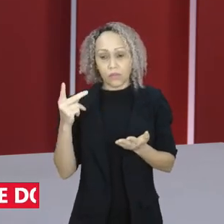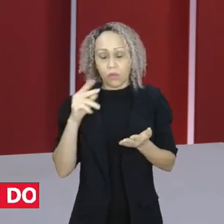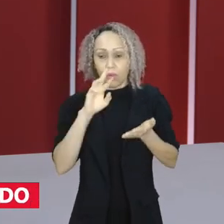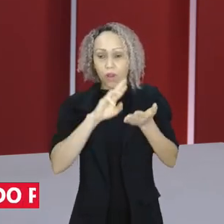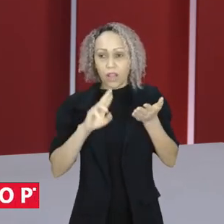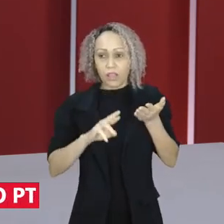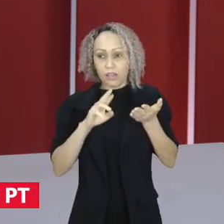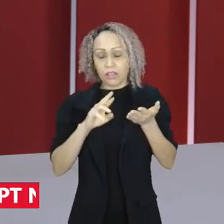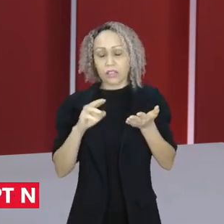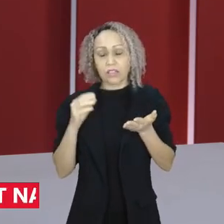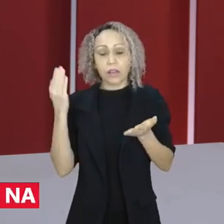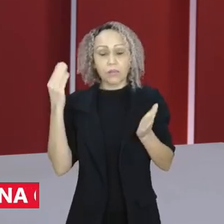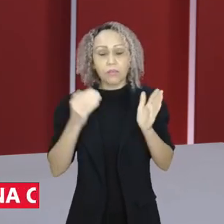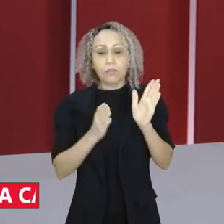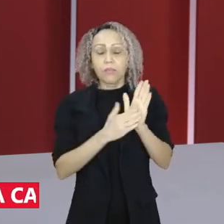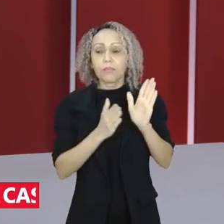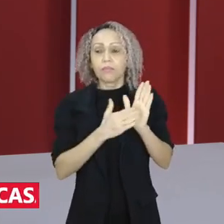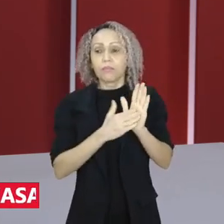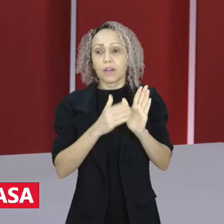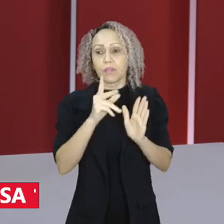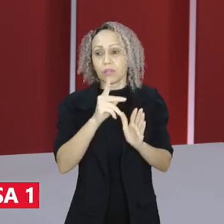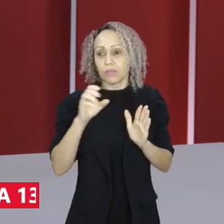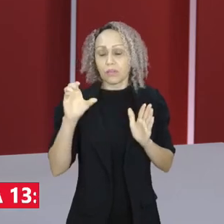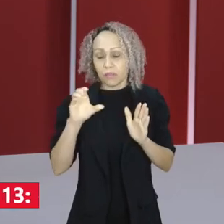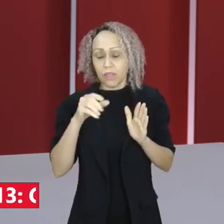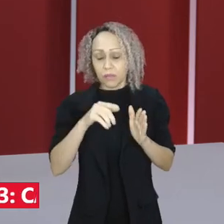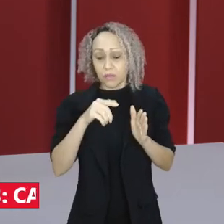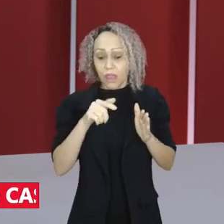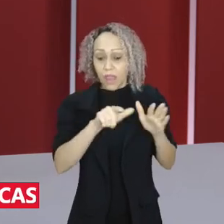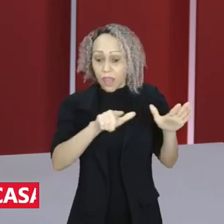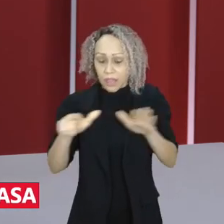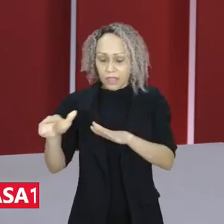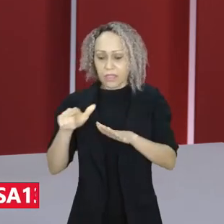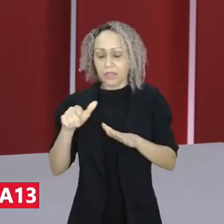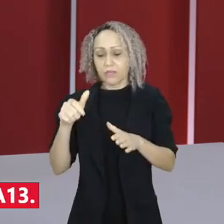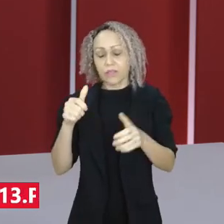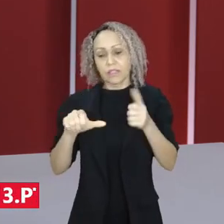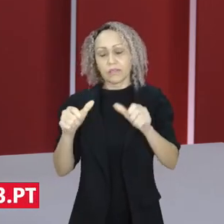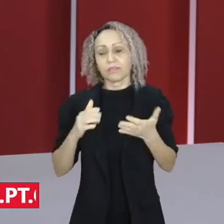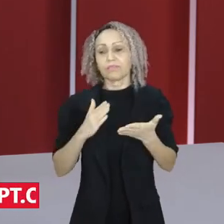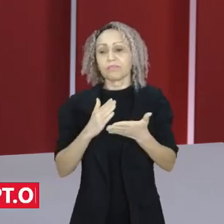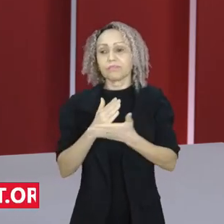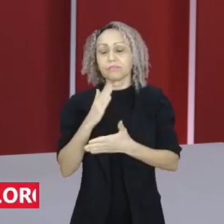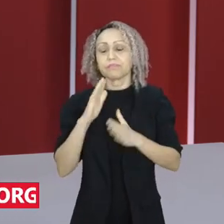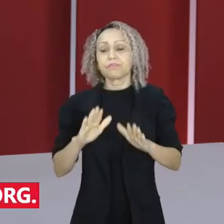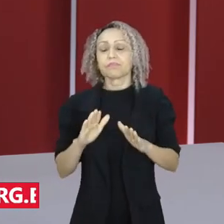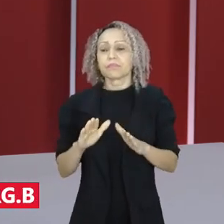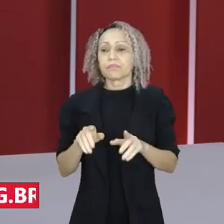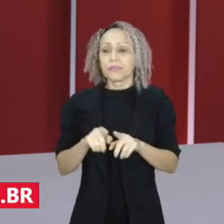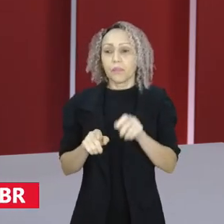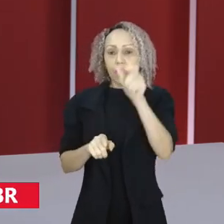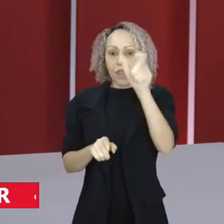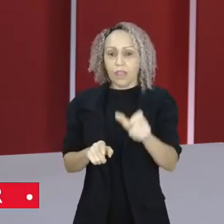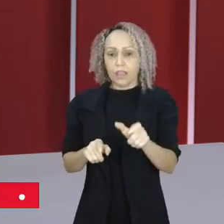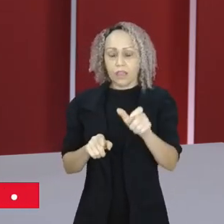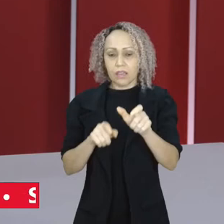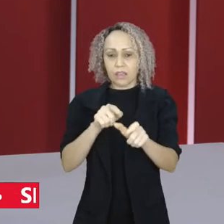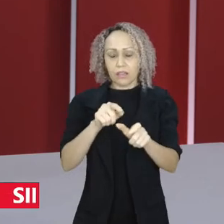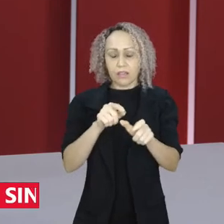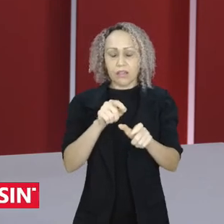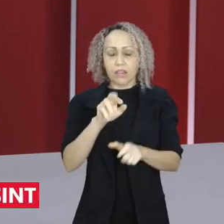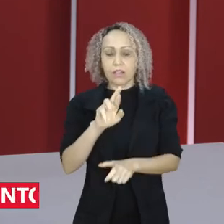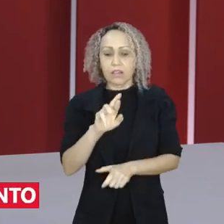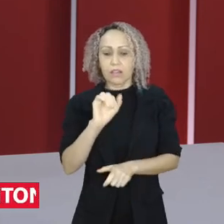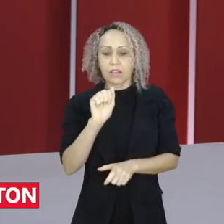a comissão de constituição e justiça o coordenador da central de movimentos populares Raimundo Bonfim vai falar